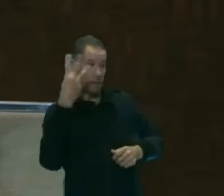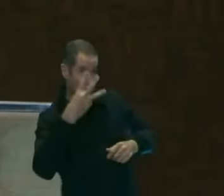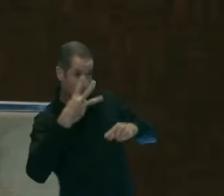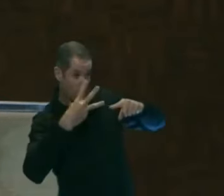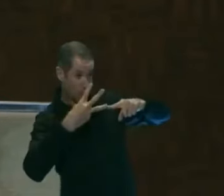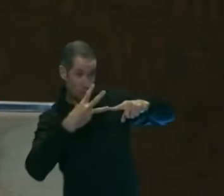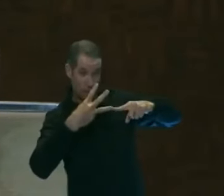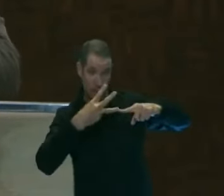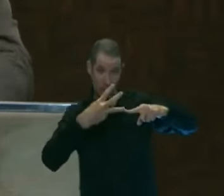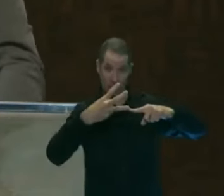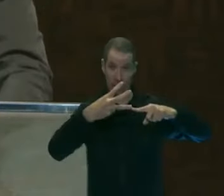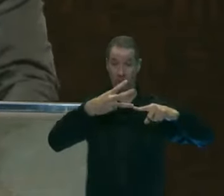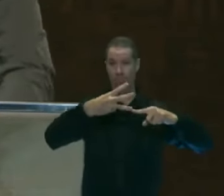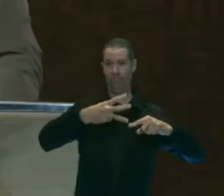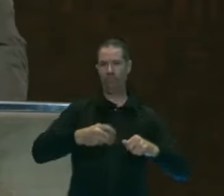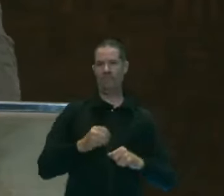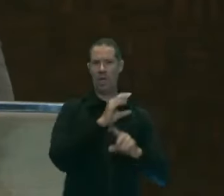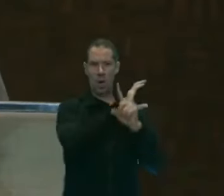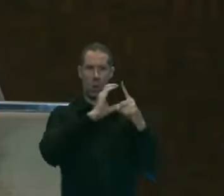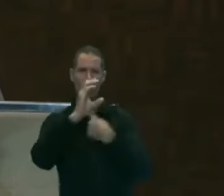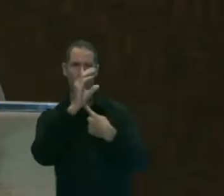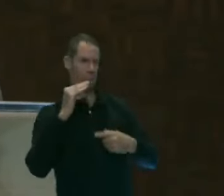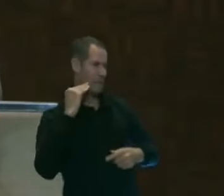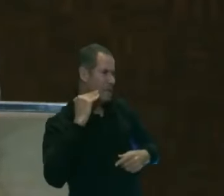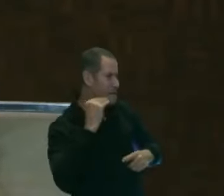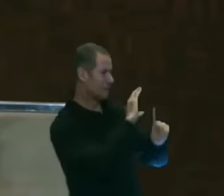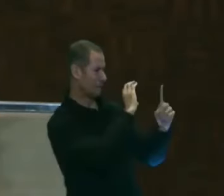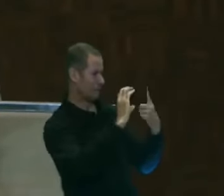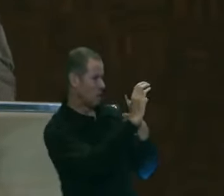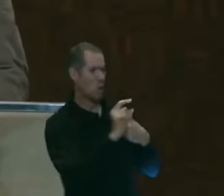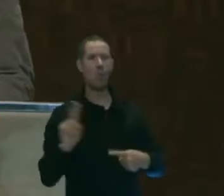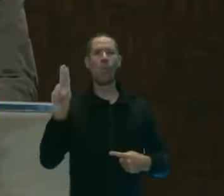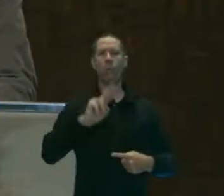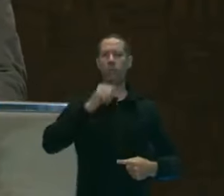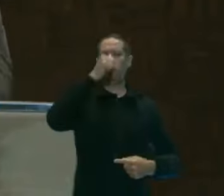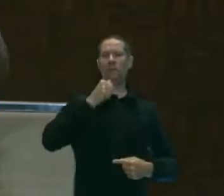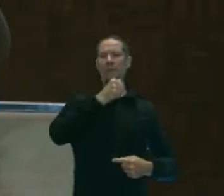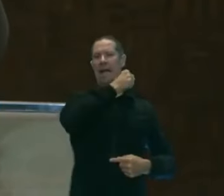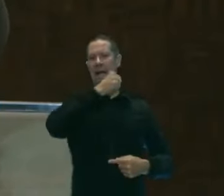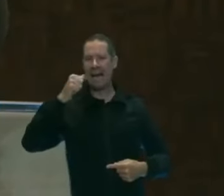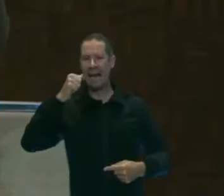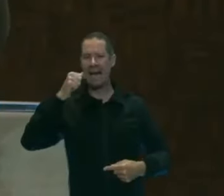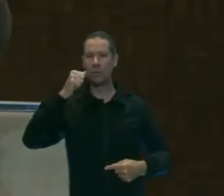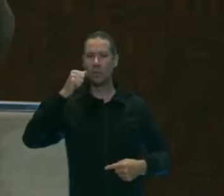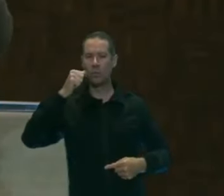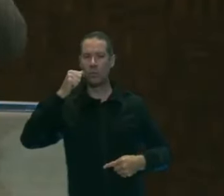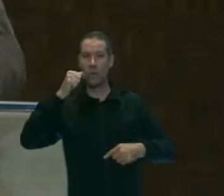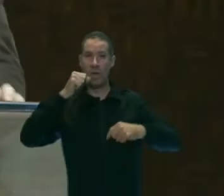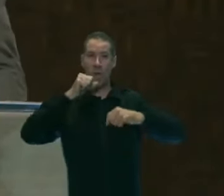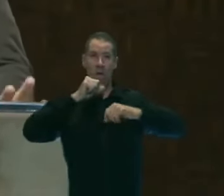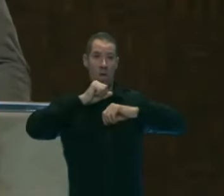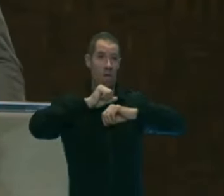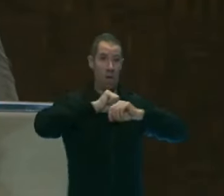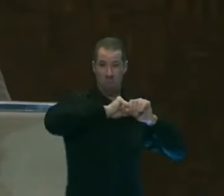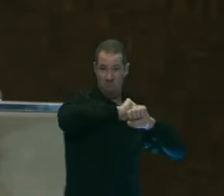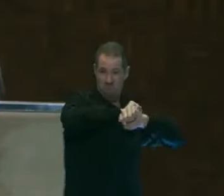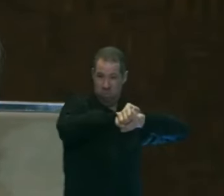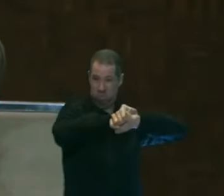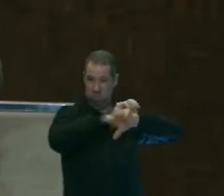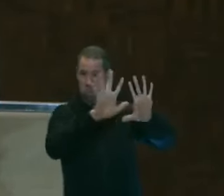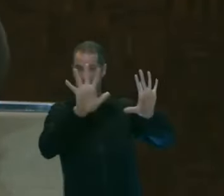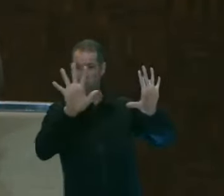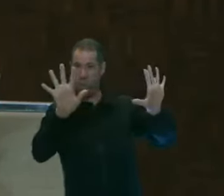lição. Culto desconfigurado é que o uso sagrado para mascarar a sua rebelião.